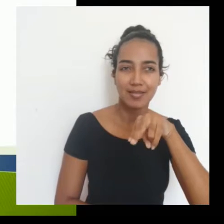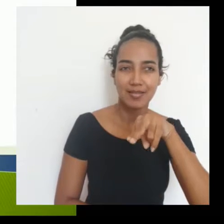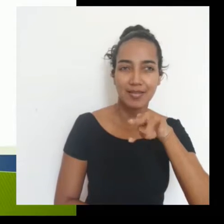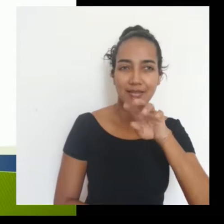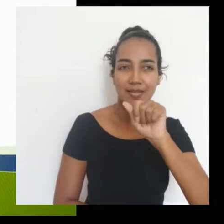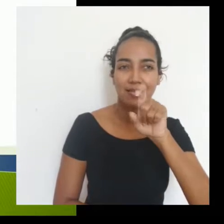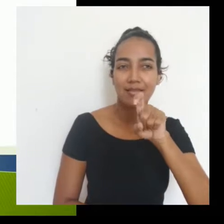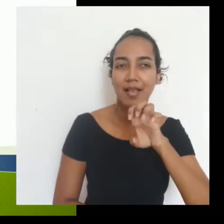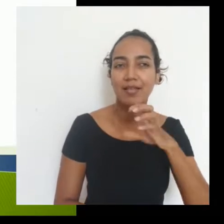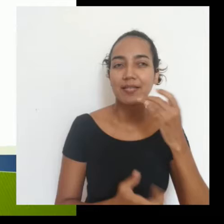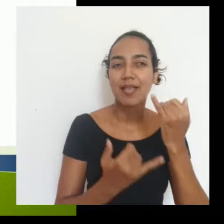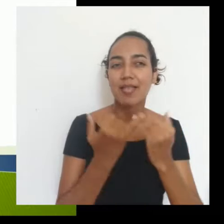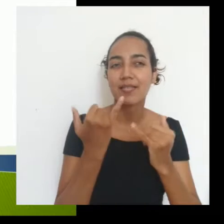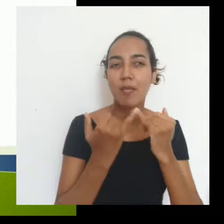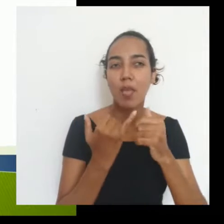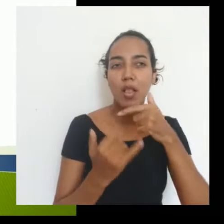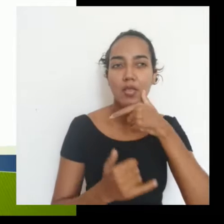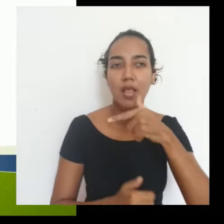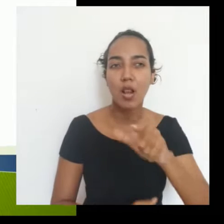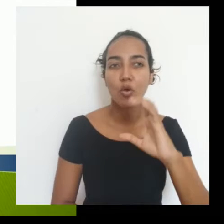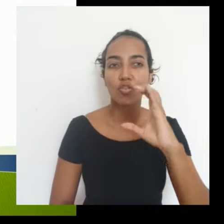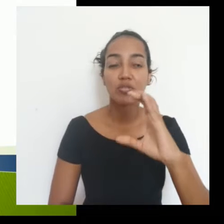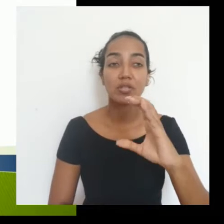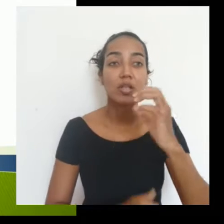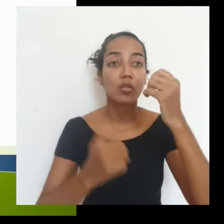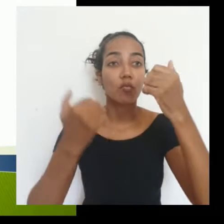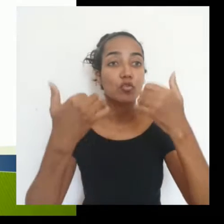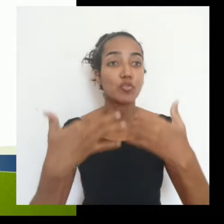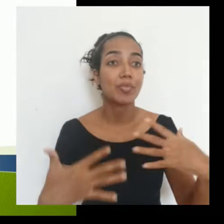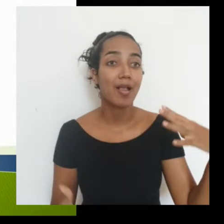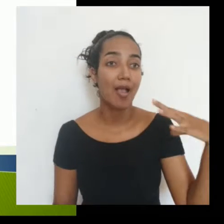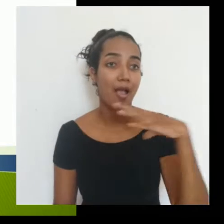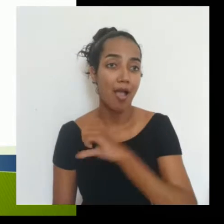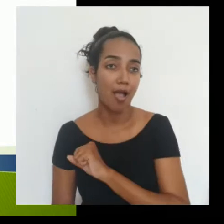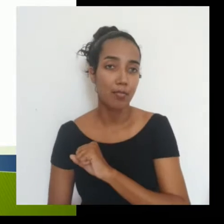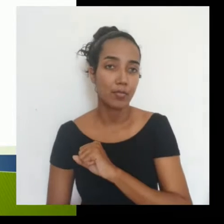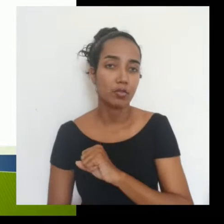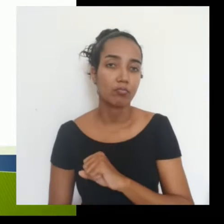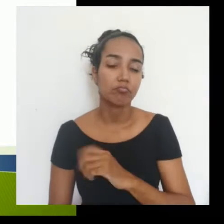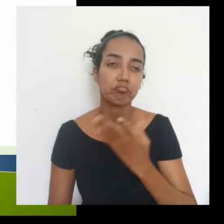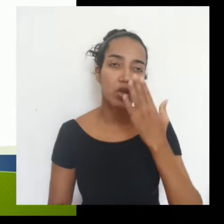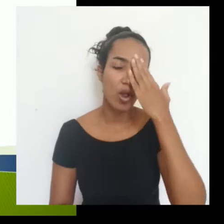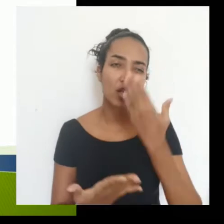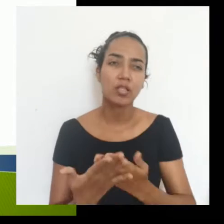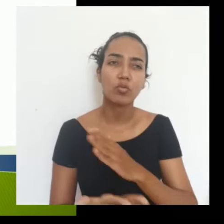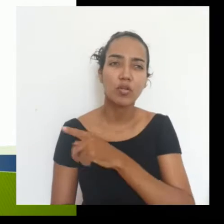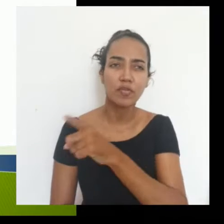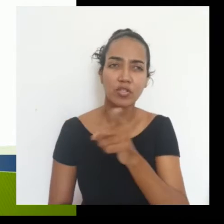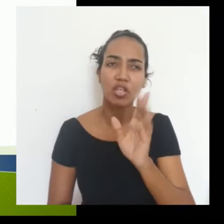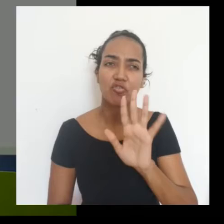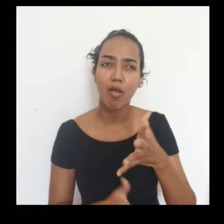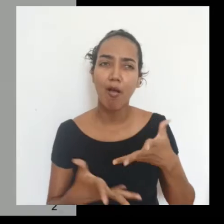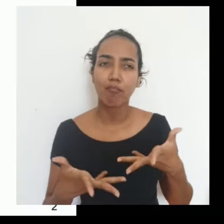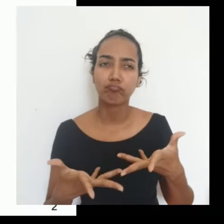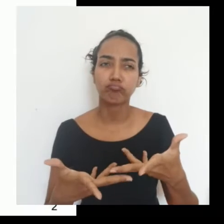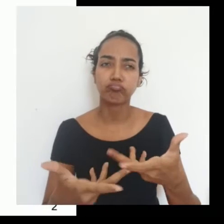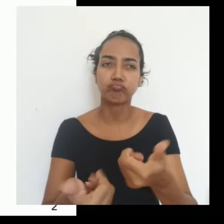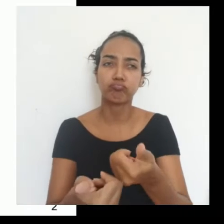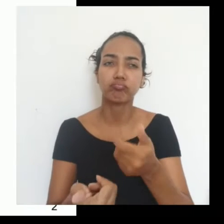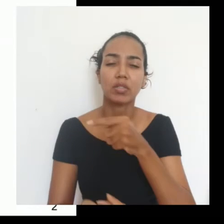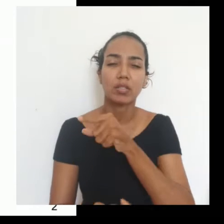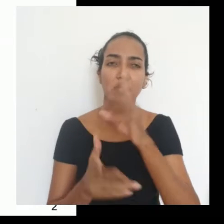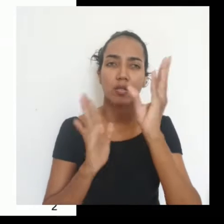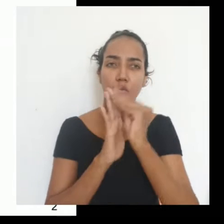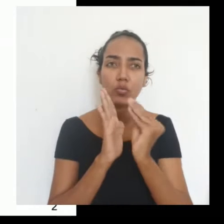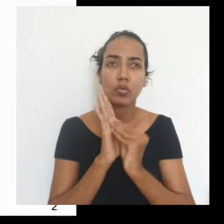rapidinho para não ficar maçante para vocês. E eu tenho certeza que muitos de vocês já estão dominando esse conteúdo. Como é que funciona o if-else? O